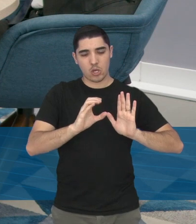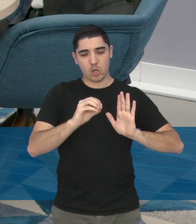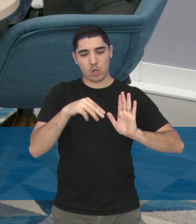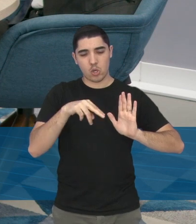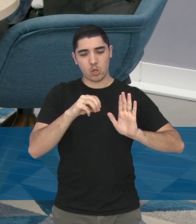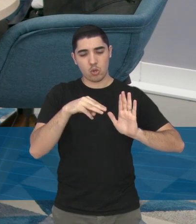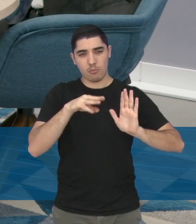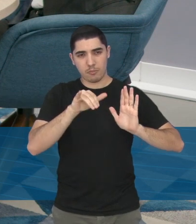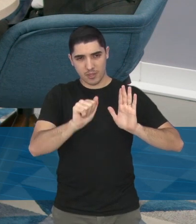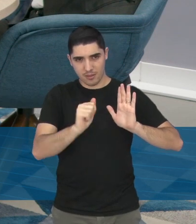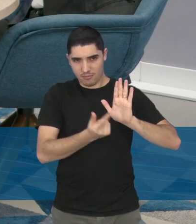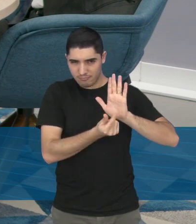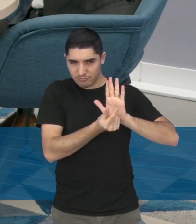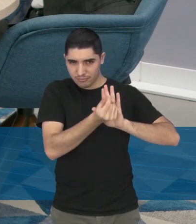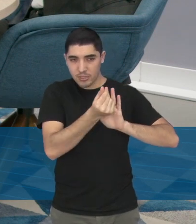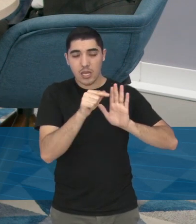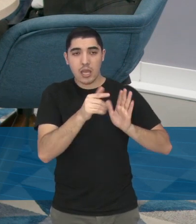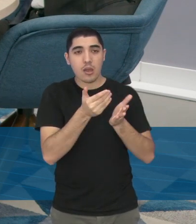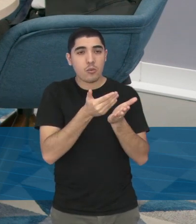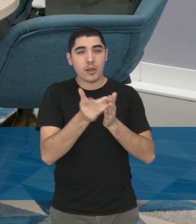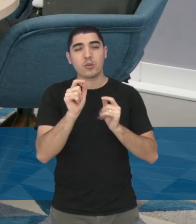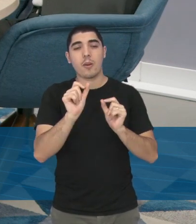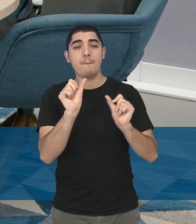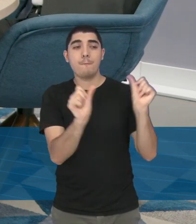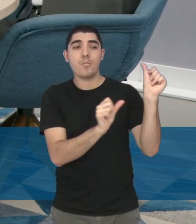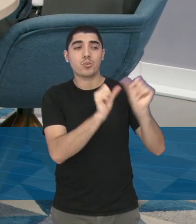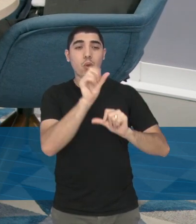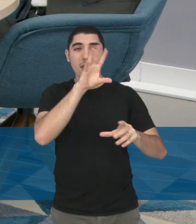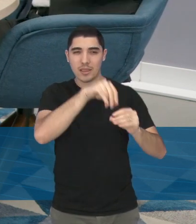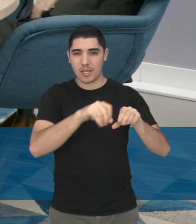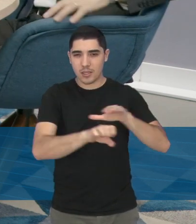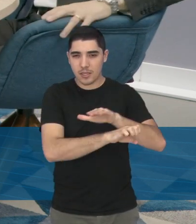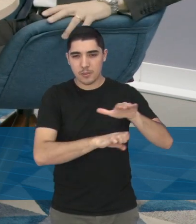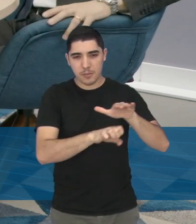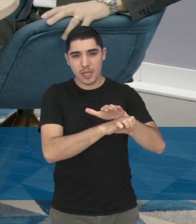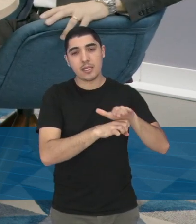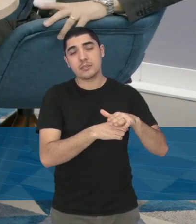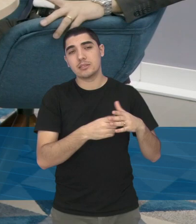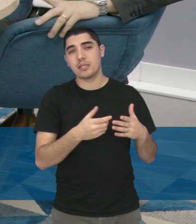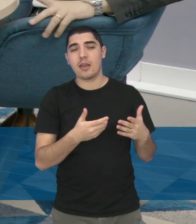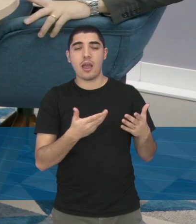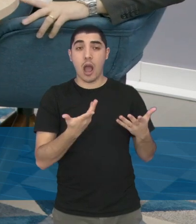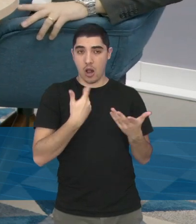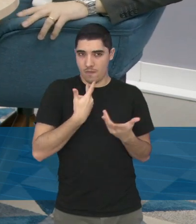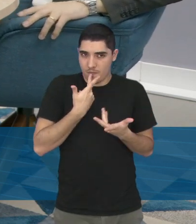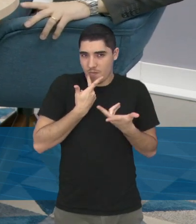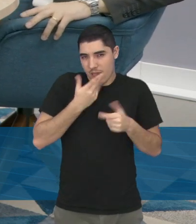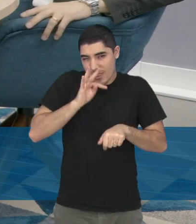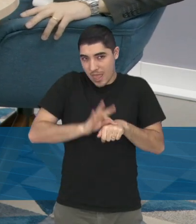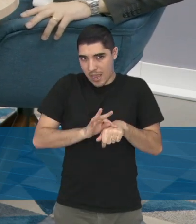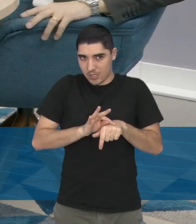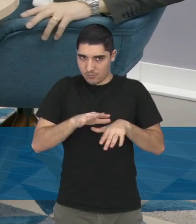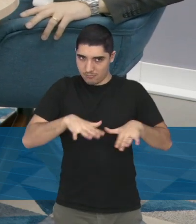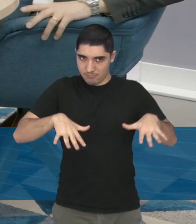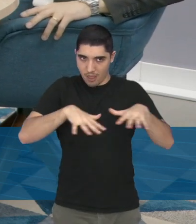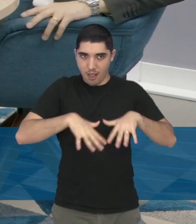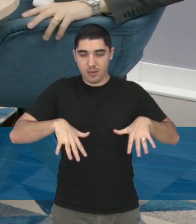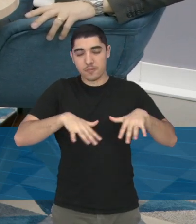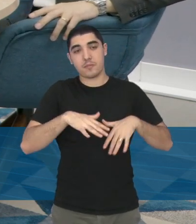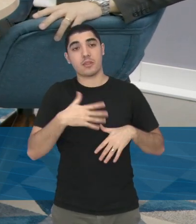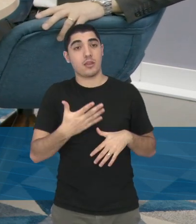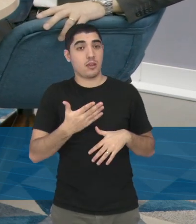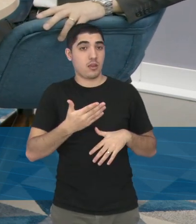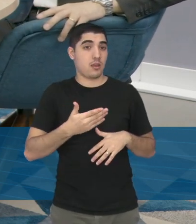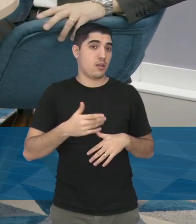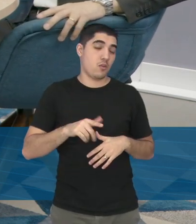uma mudança da forma de gestão, onde, agora falando um pouco tecnicamente, né? O empresário,